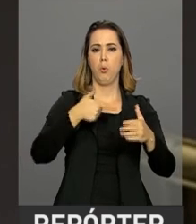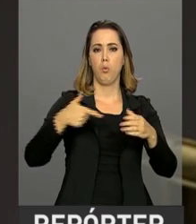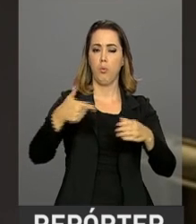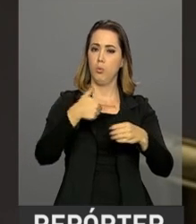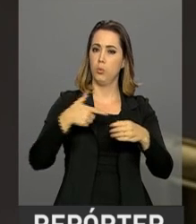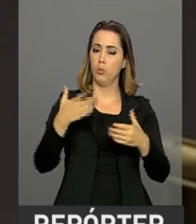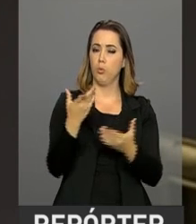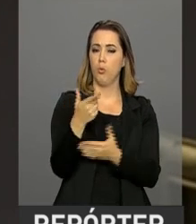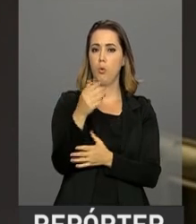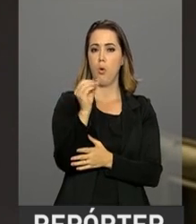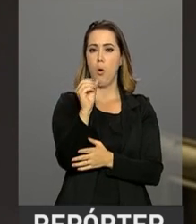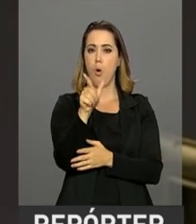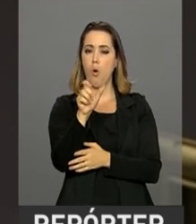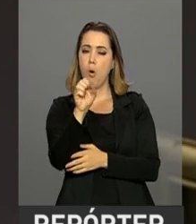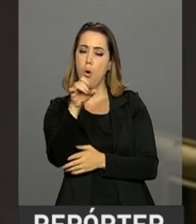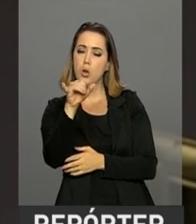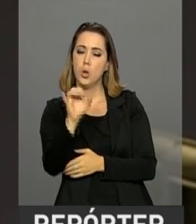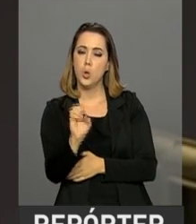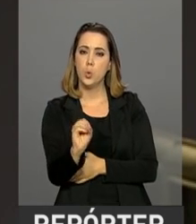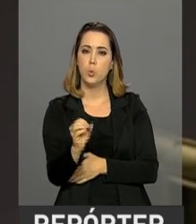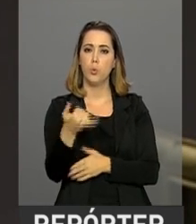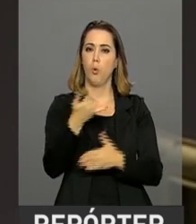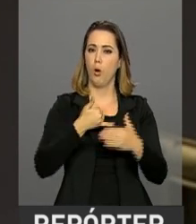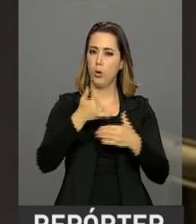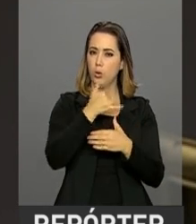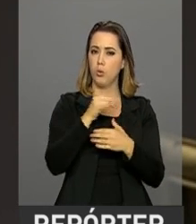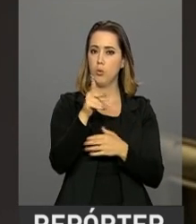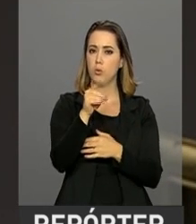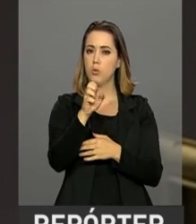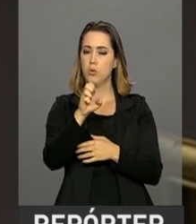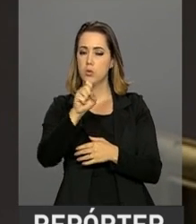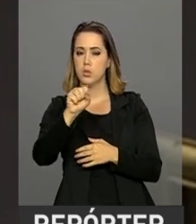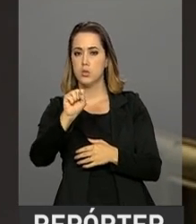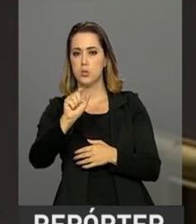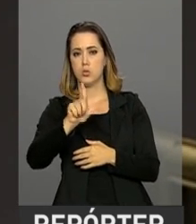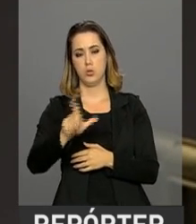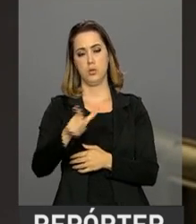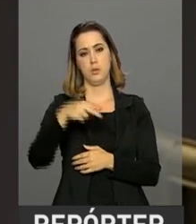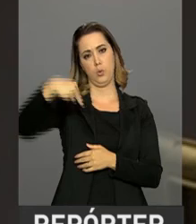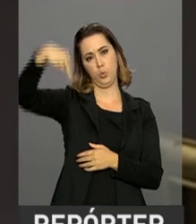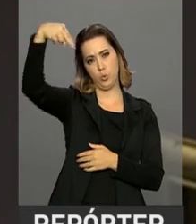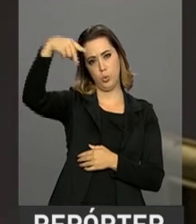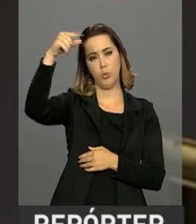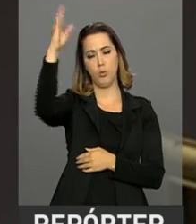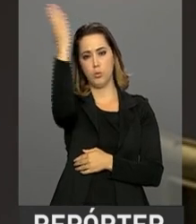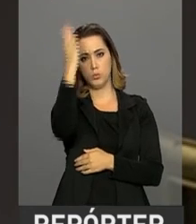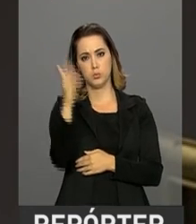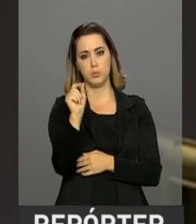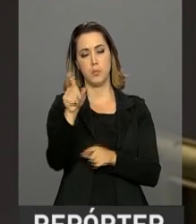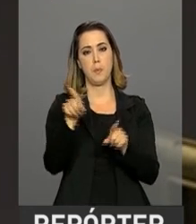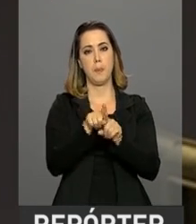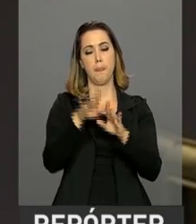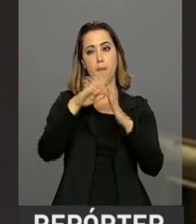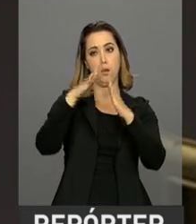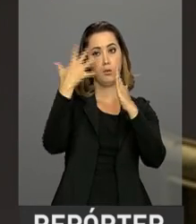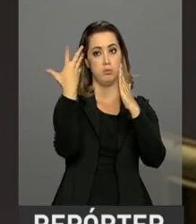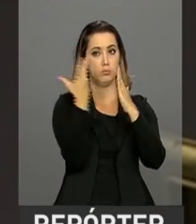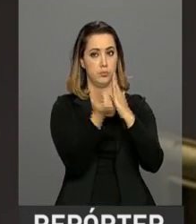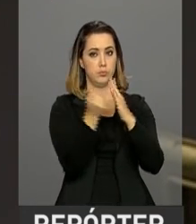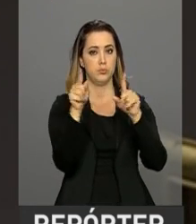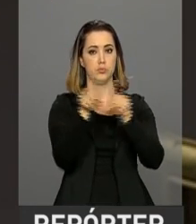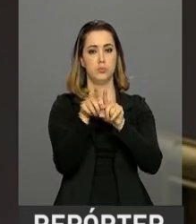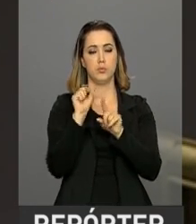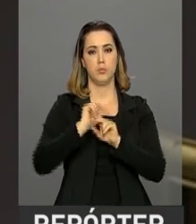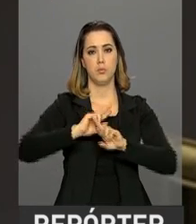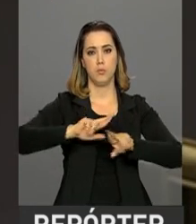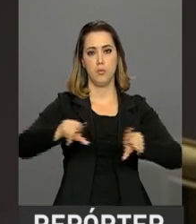elevado. E ela também serve para incentivar o uso de fontes alternativas de energia elétrica, como usinas solares, usinas a biomassa